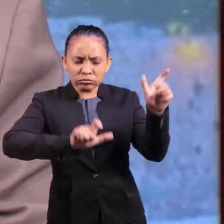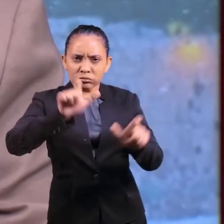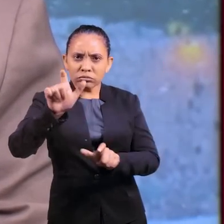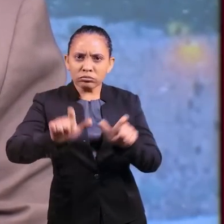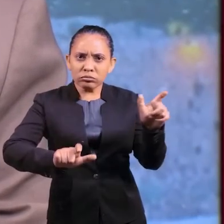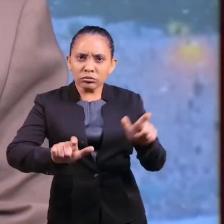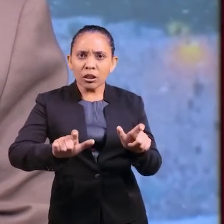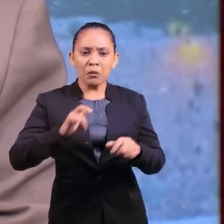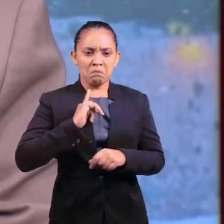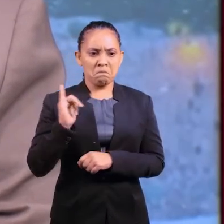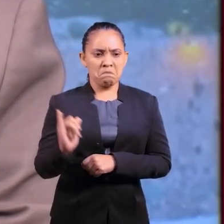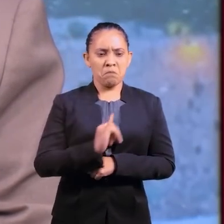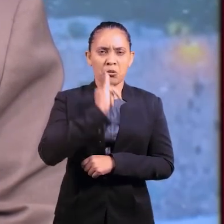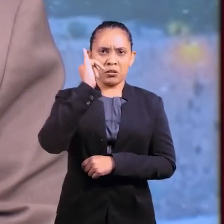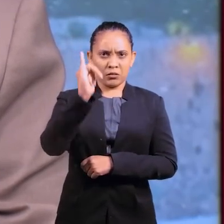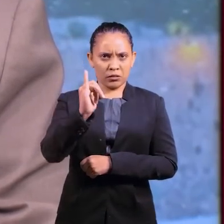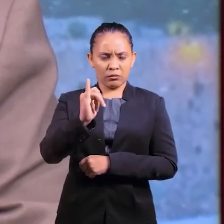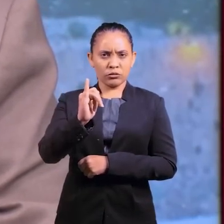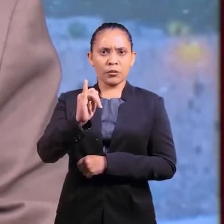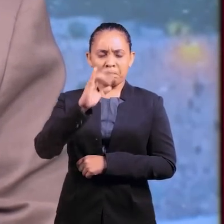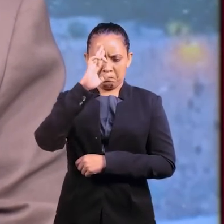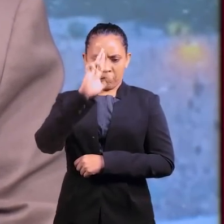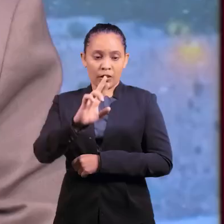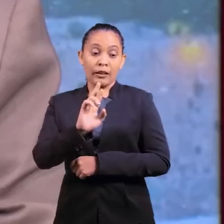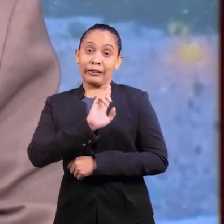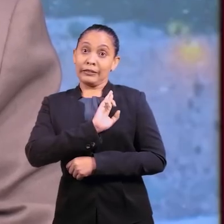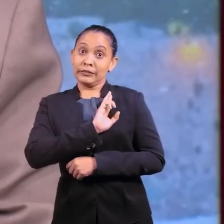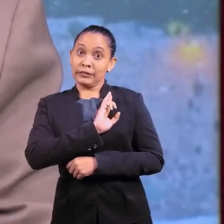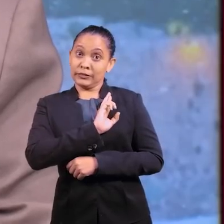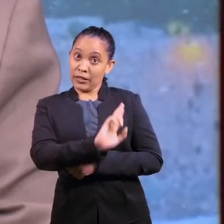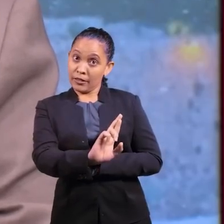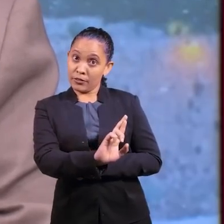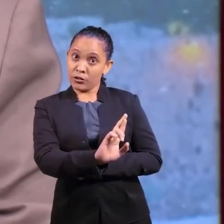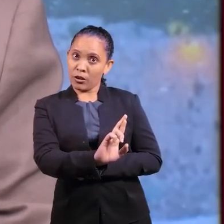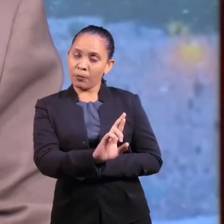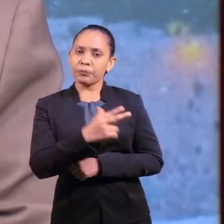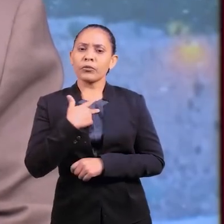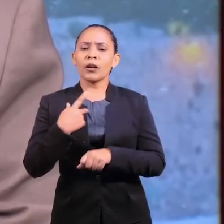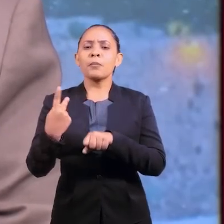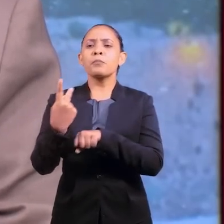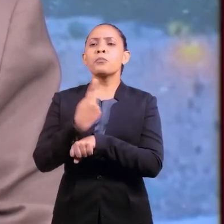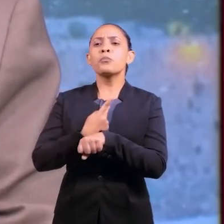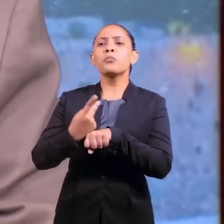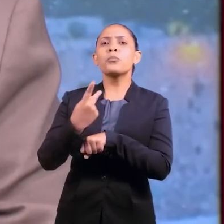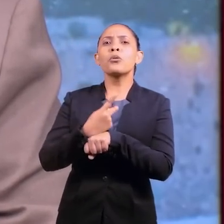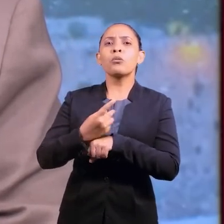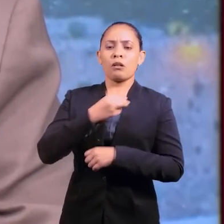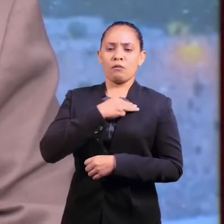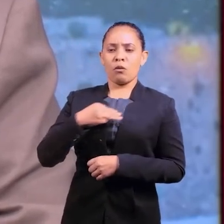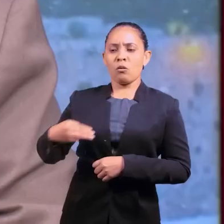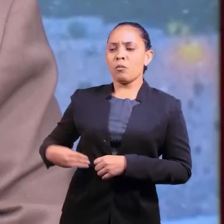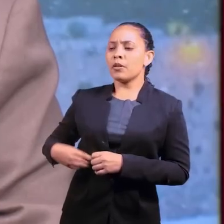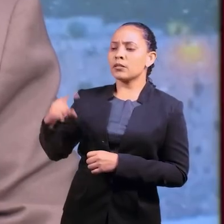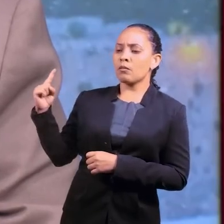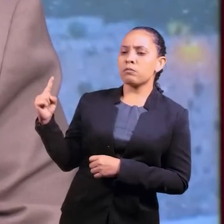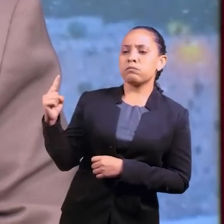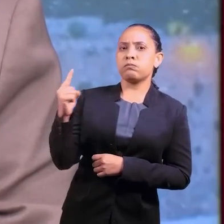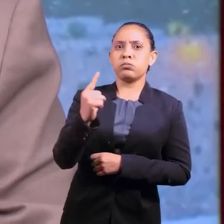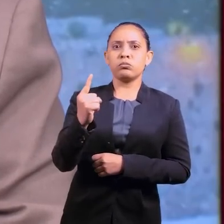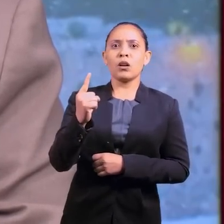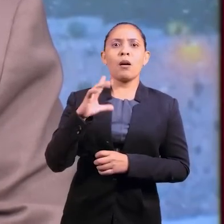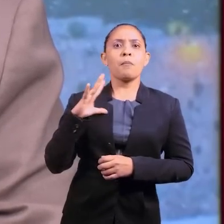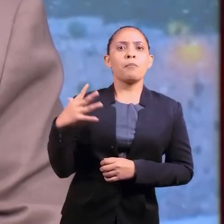líderes da religião de Israel, que esperavam o Messias para tirá-los da submissão do império, que era o Império